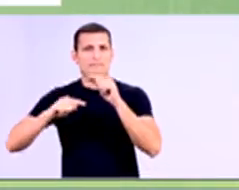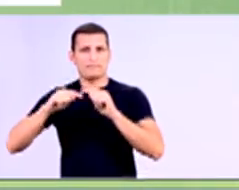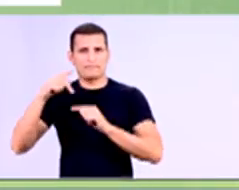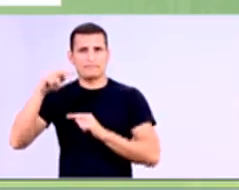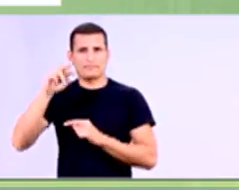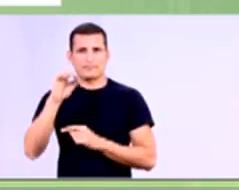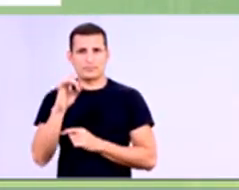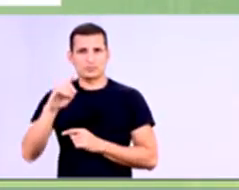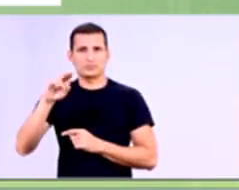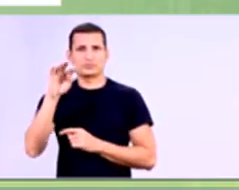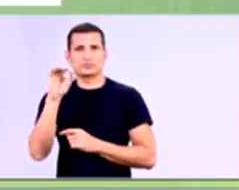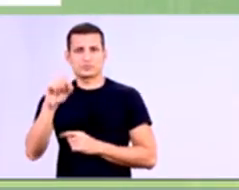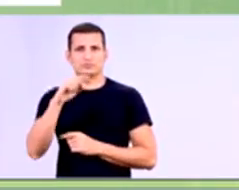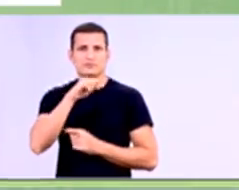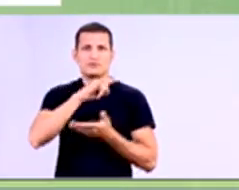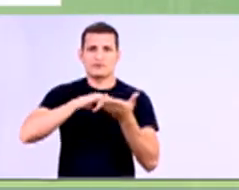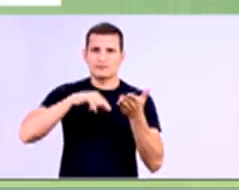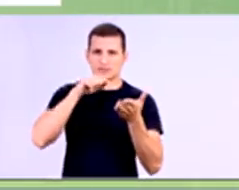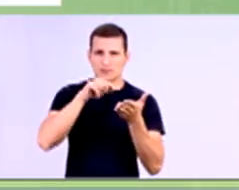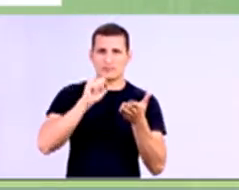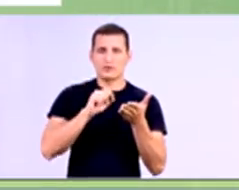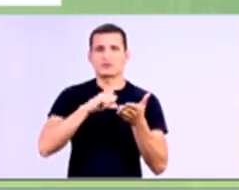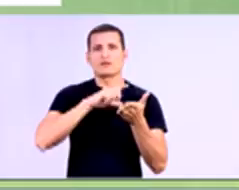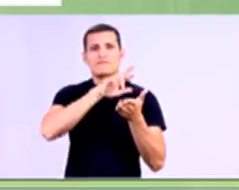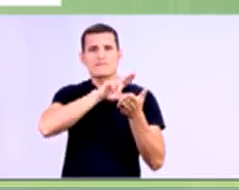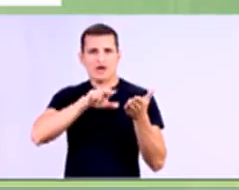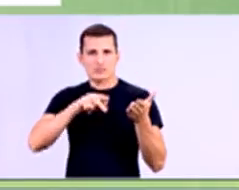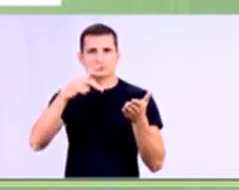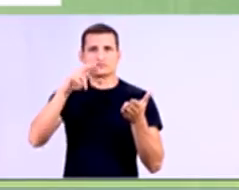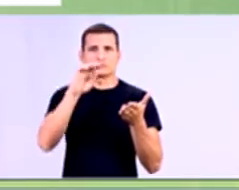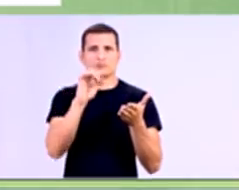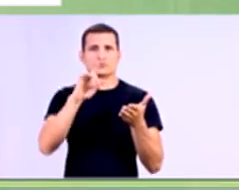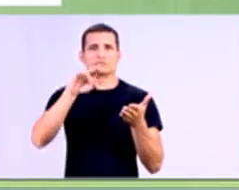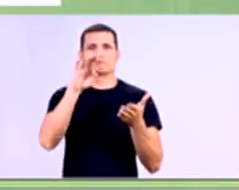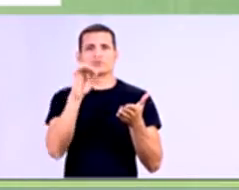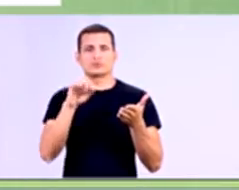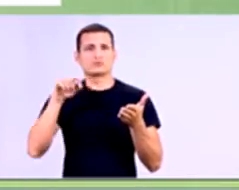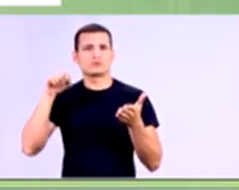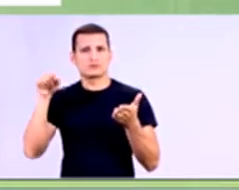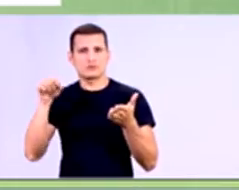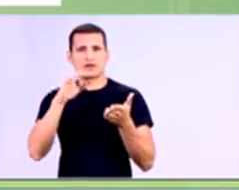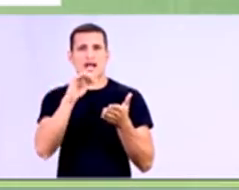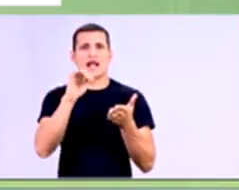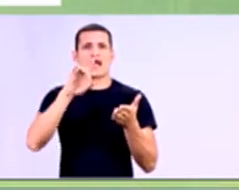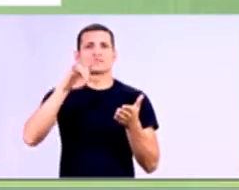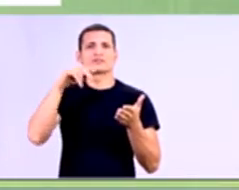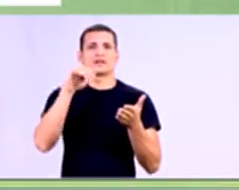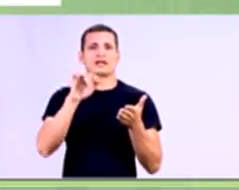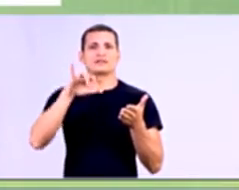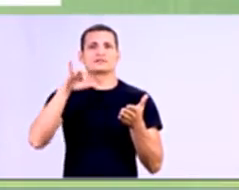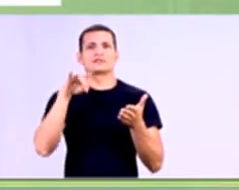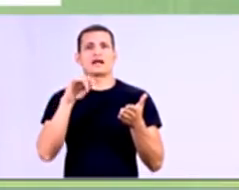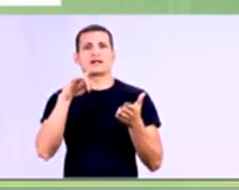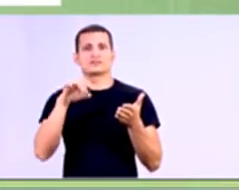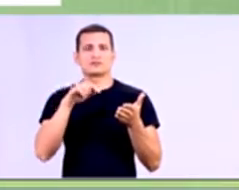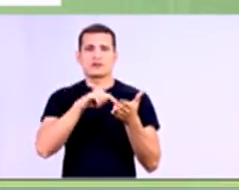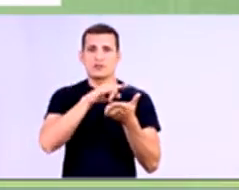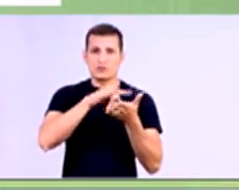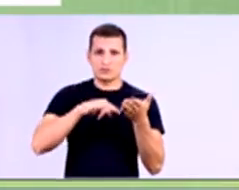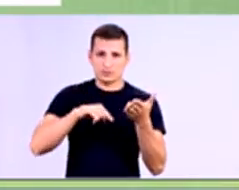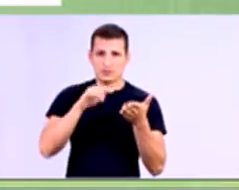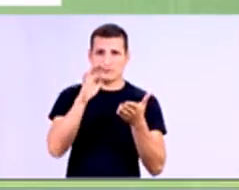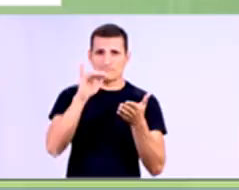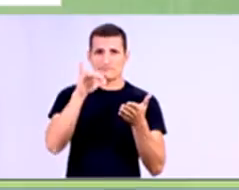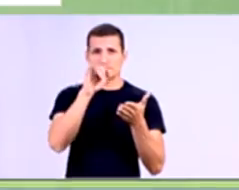Uma nota fiscal, ela pode conter vários produtos. Então, a minha cardinalidade significa dizer que a nota